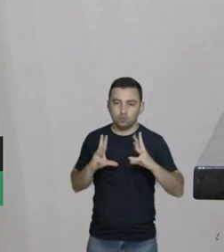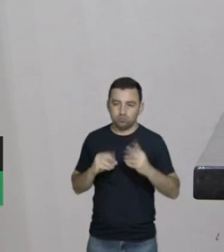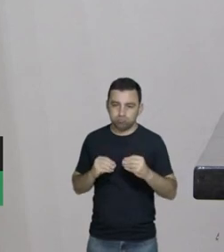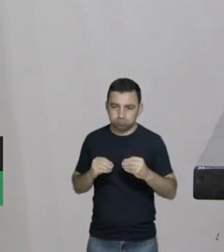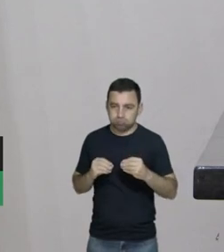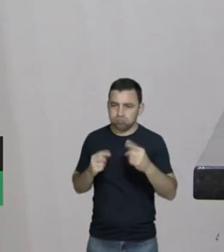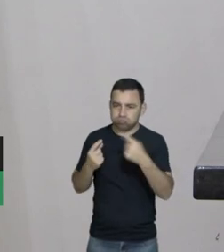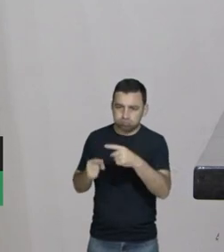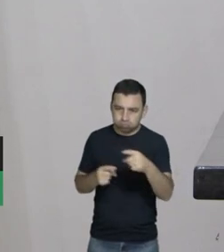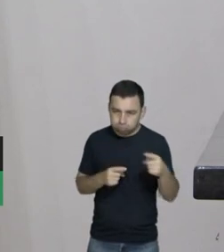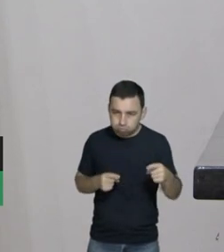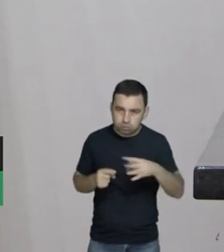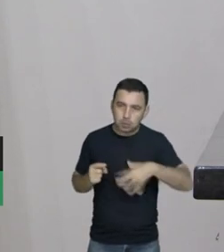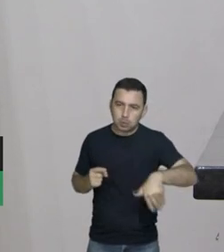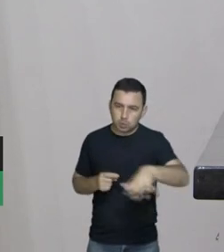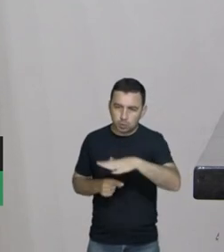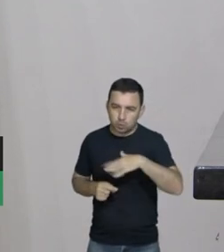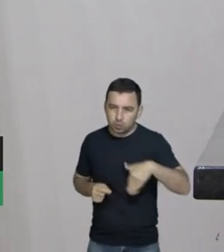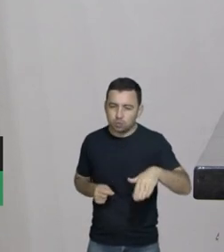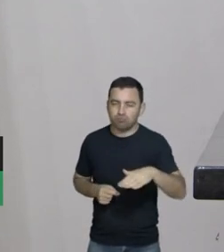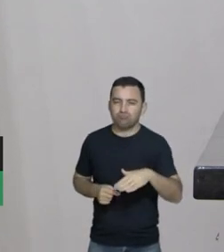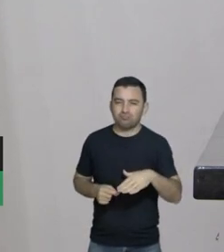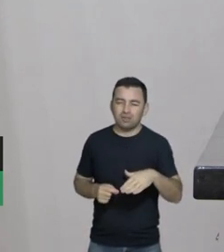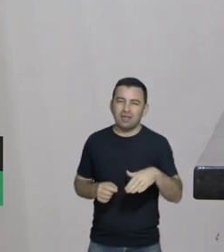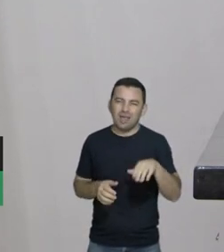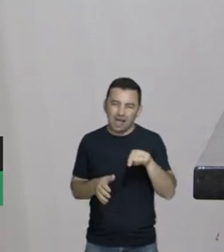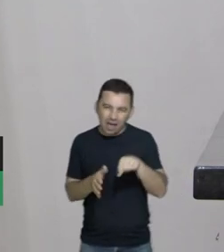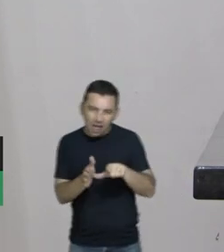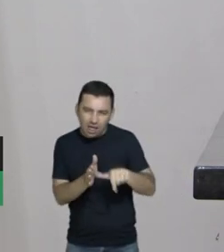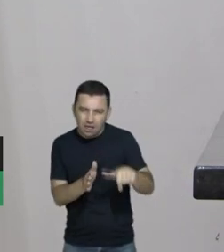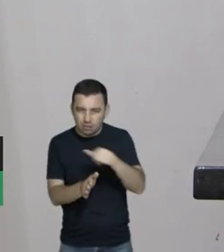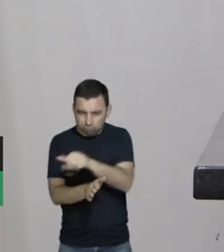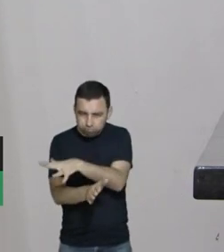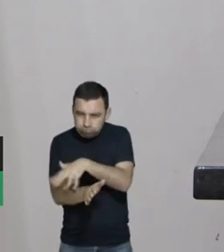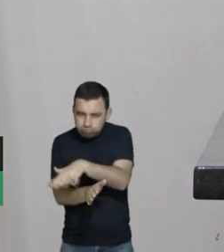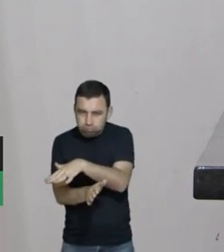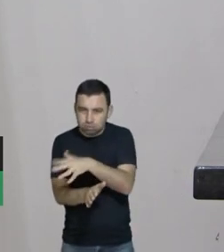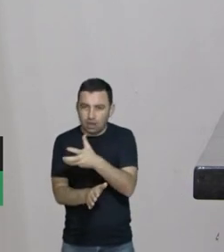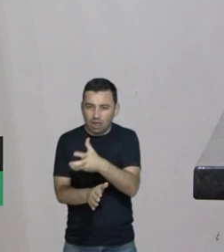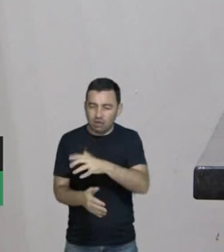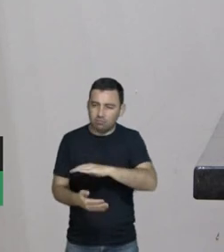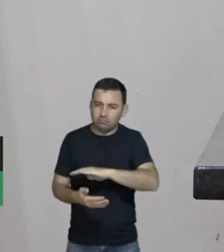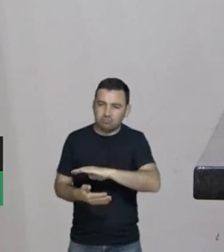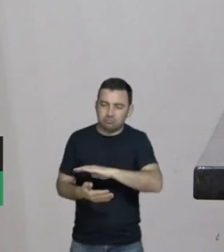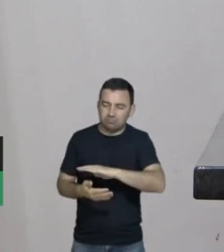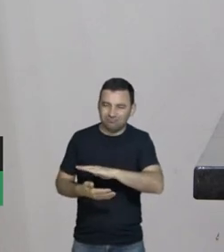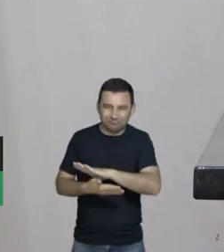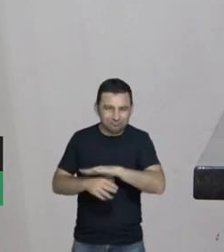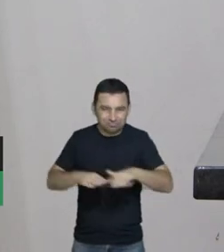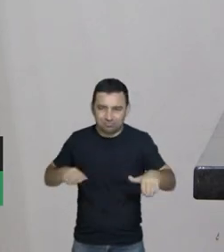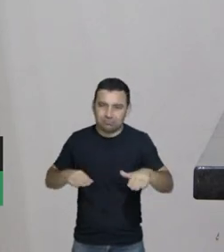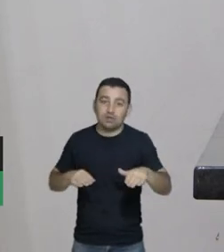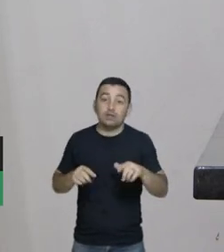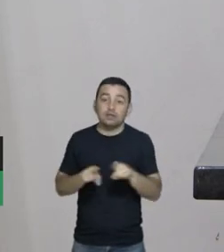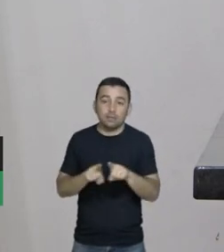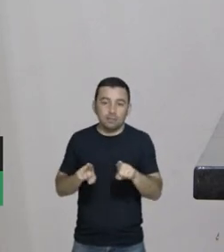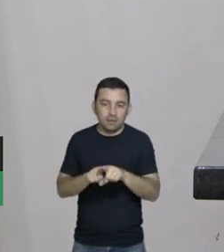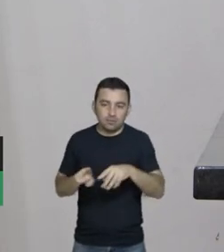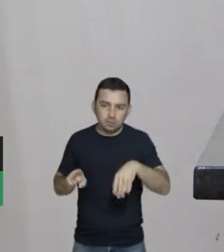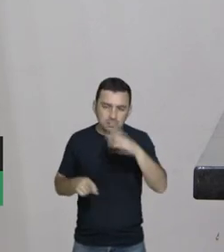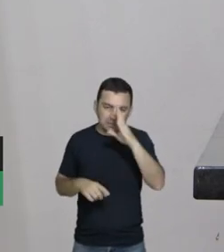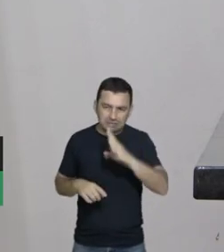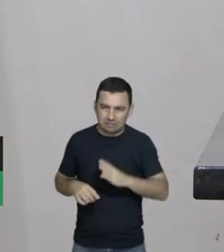palestinos que querem a sua extinção, a diplomacia brasileira ficou numa posição de neutralidade